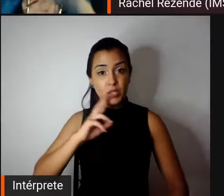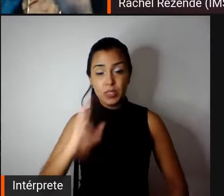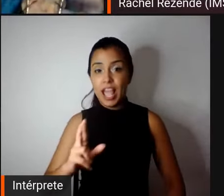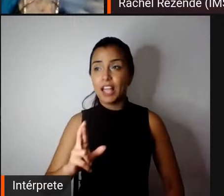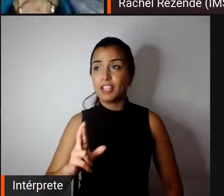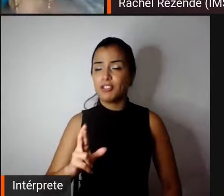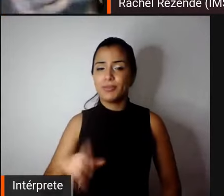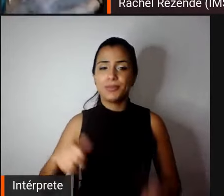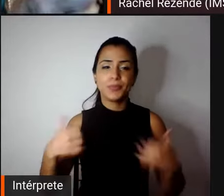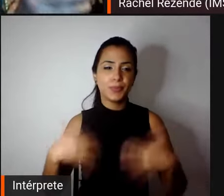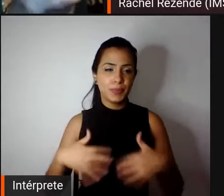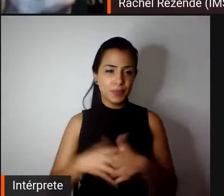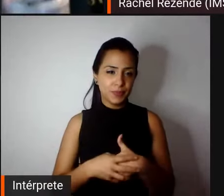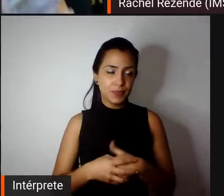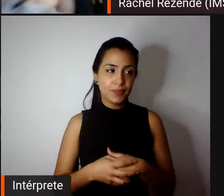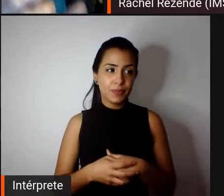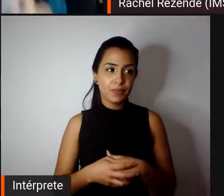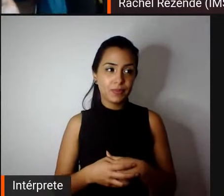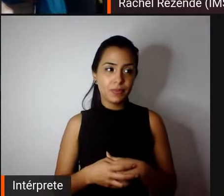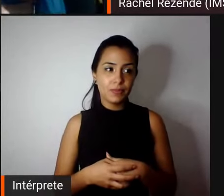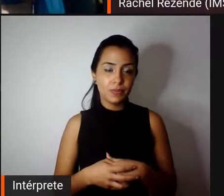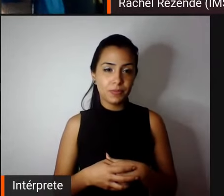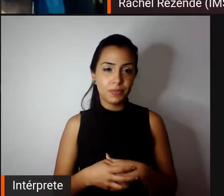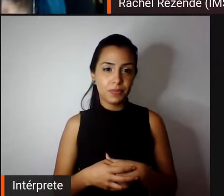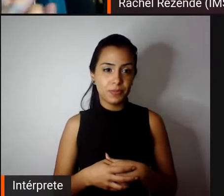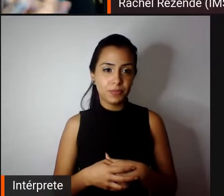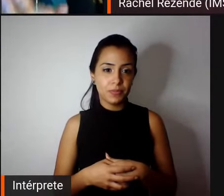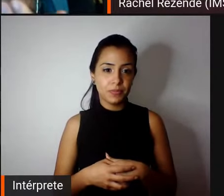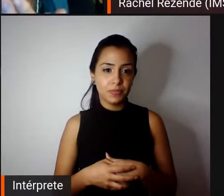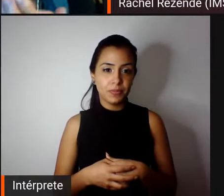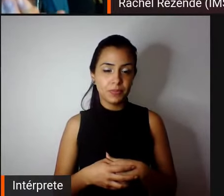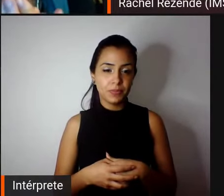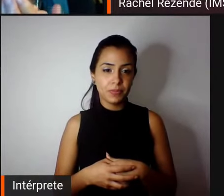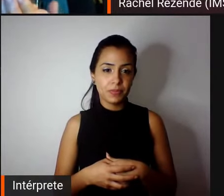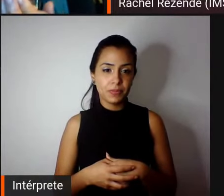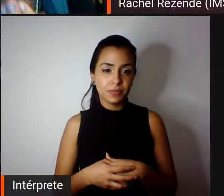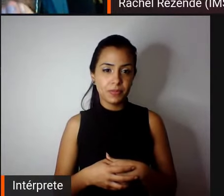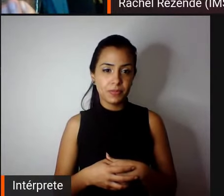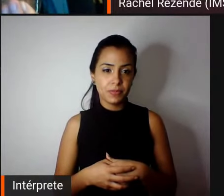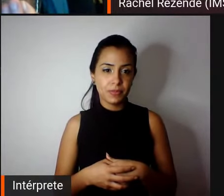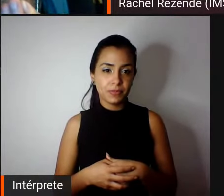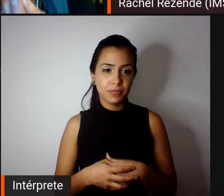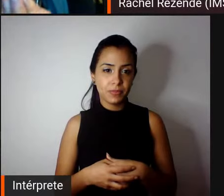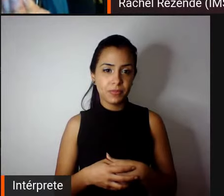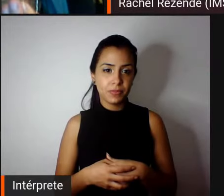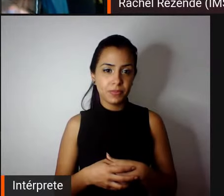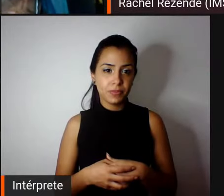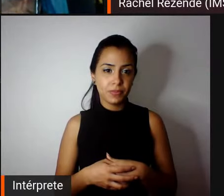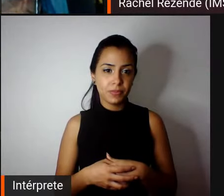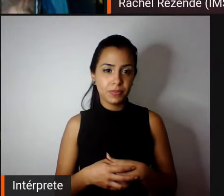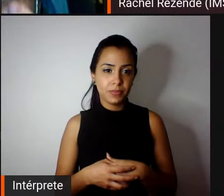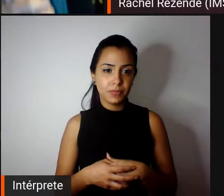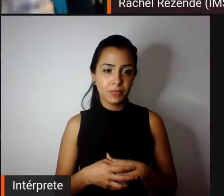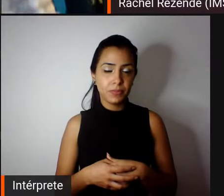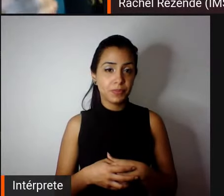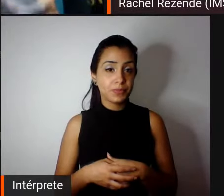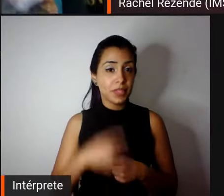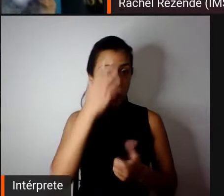eu acho que esse é um dos... Sabe o que, Burger? Eu acho também que é uma maneira